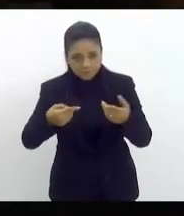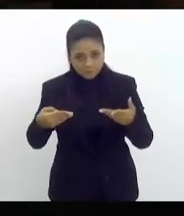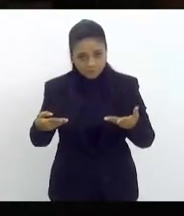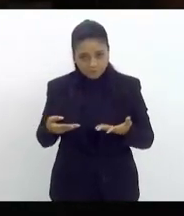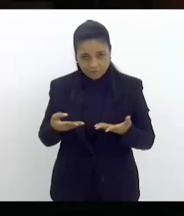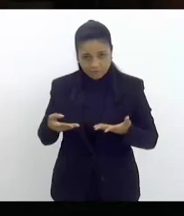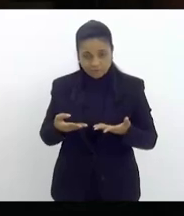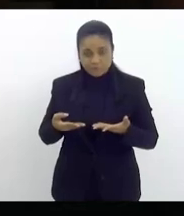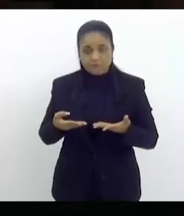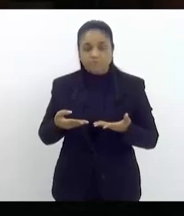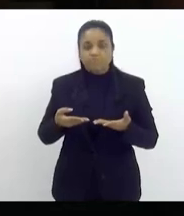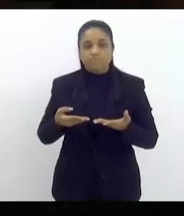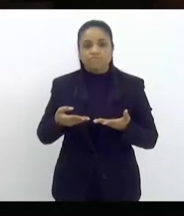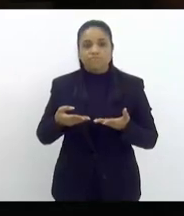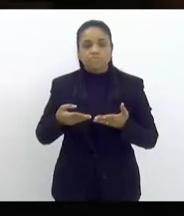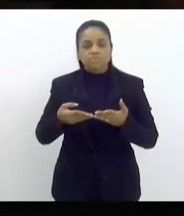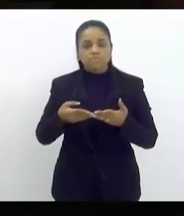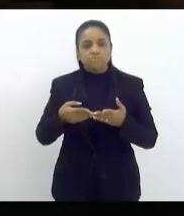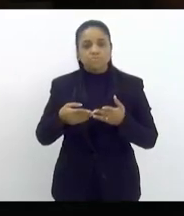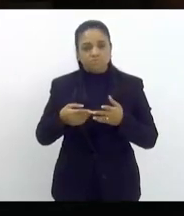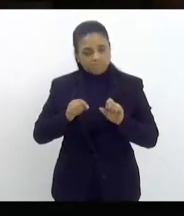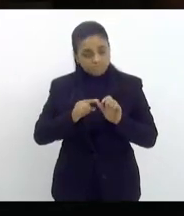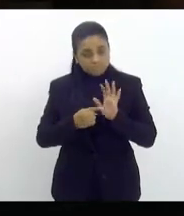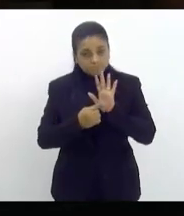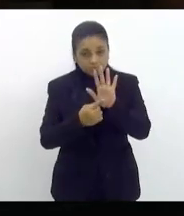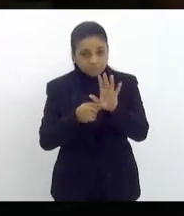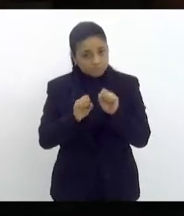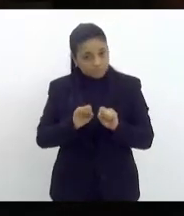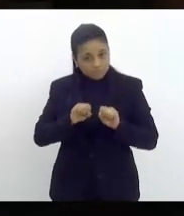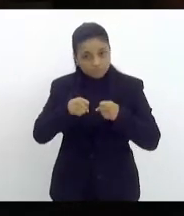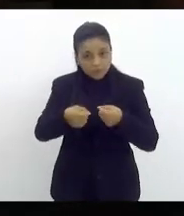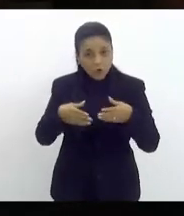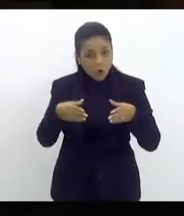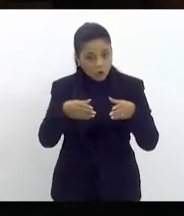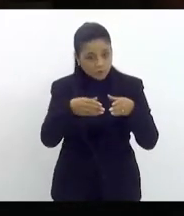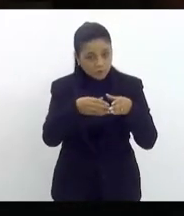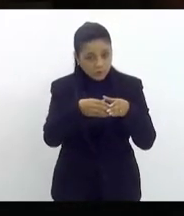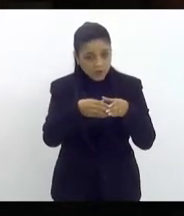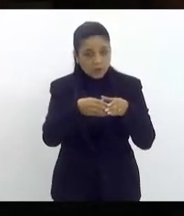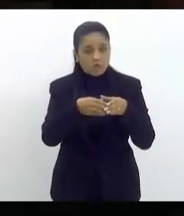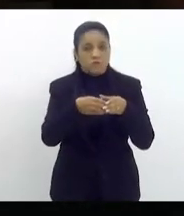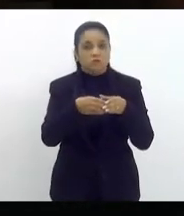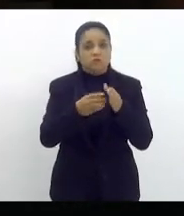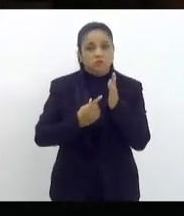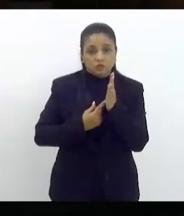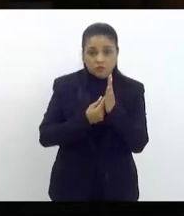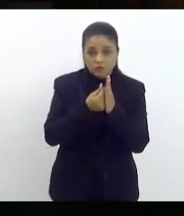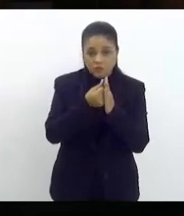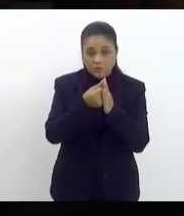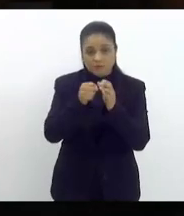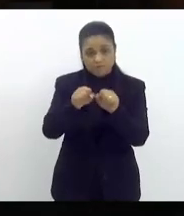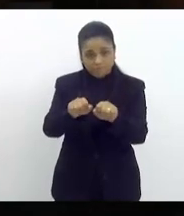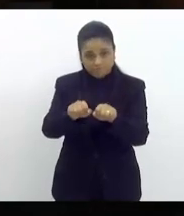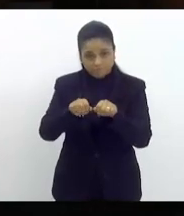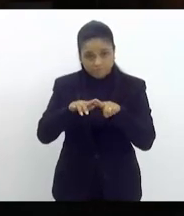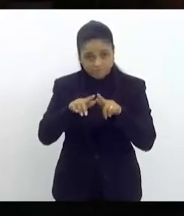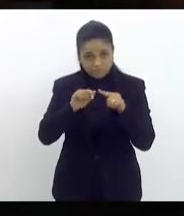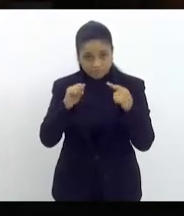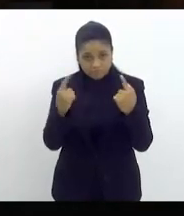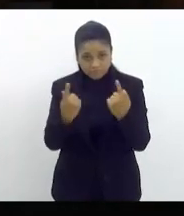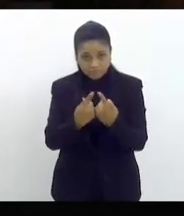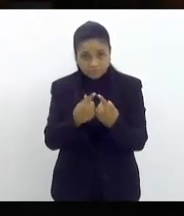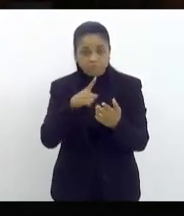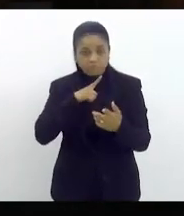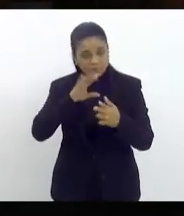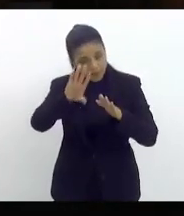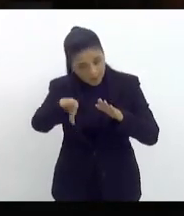nesse esforço representado pela Comissão de Orçamento desta Casa, nós tivemos algumas emendas da